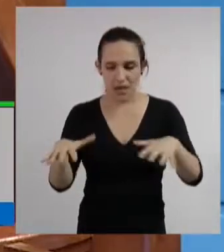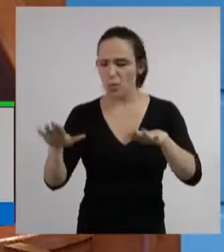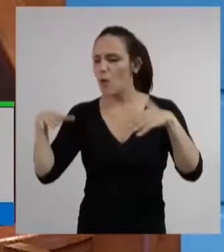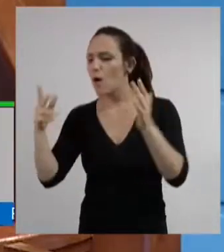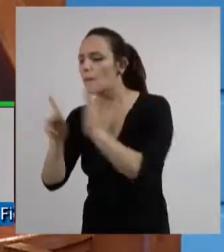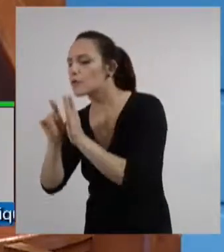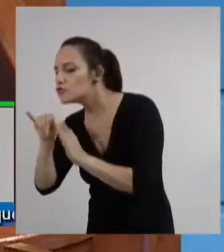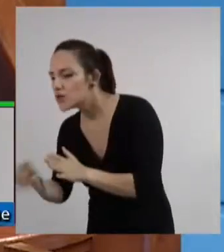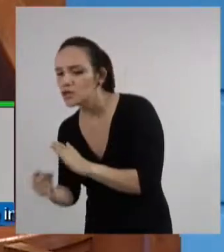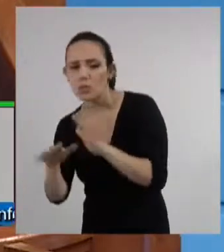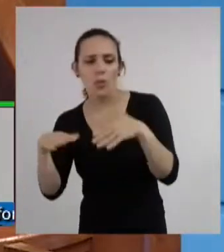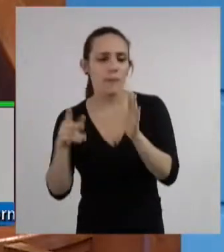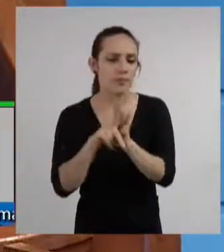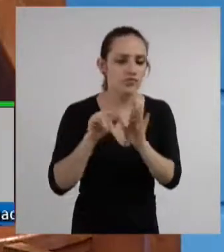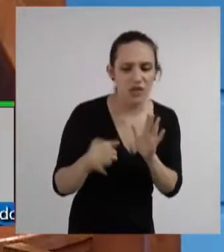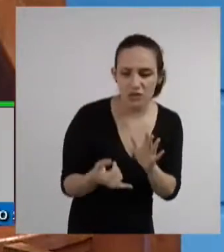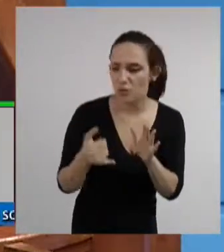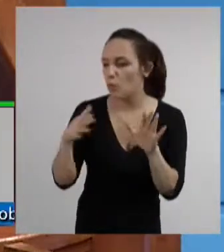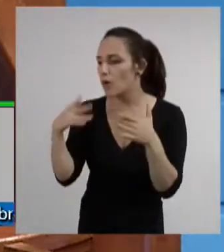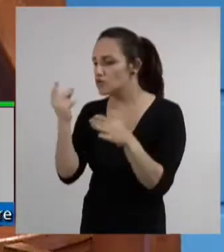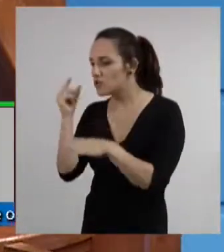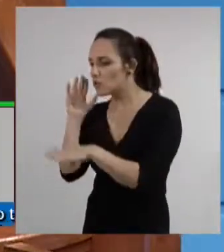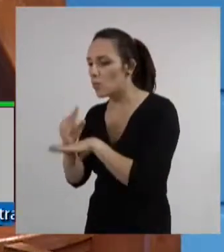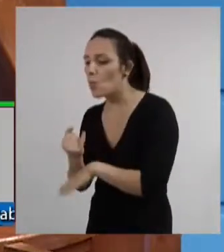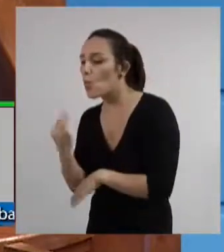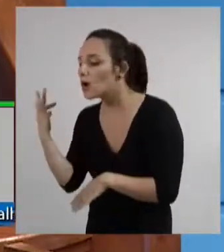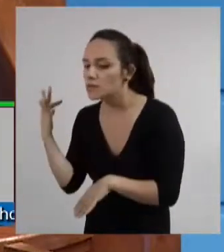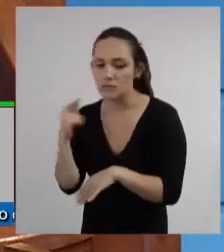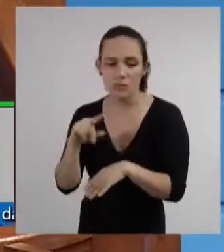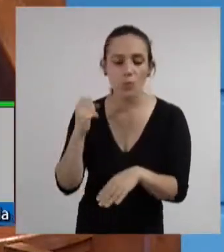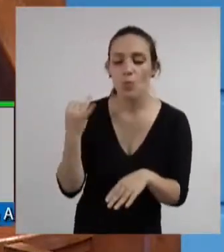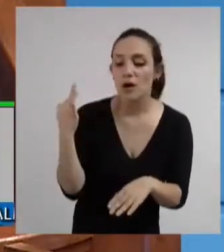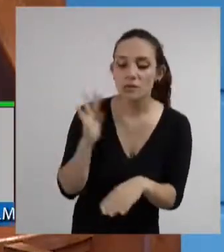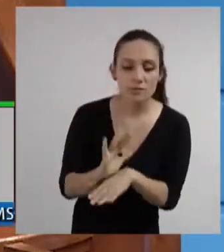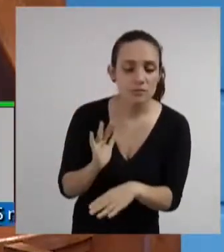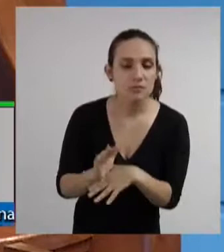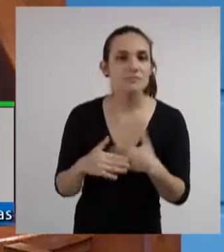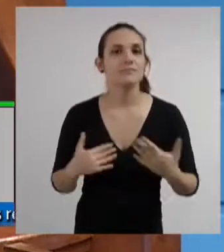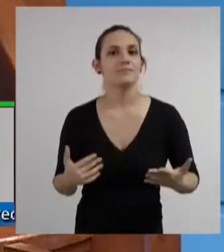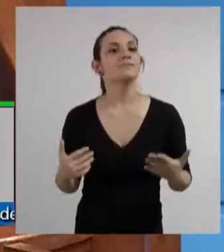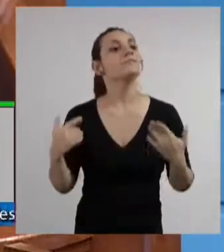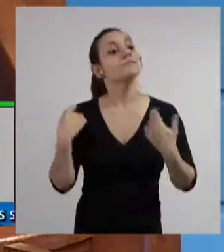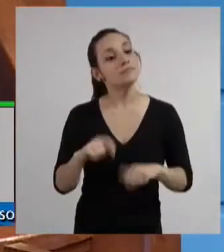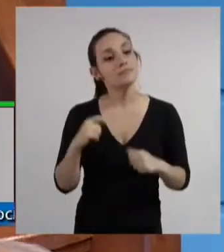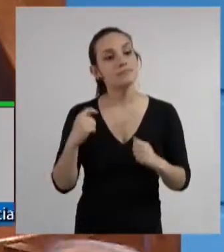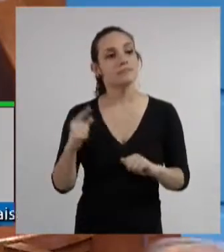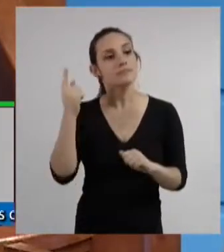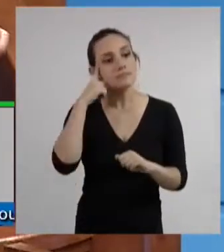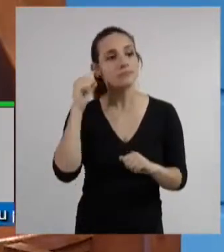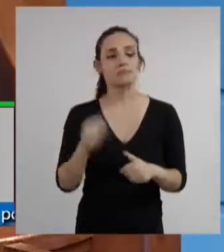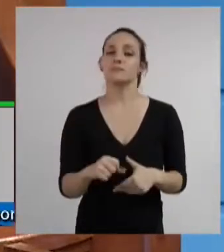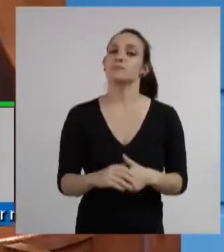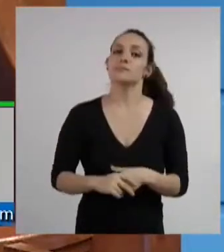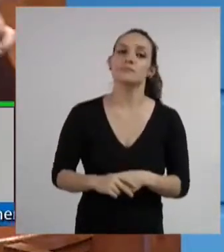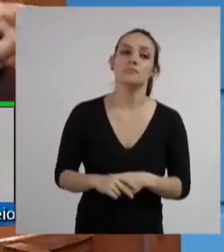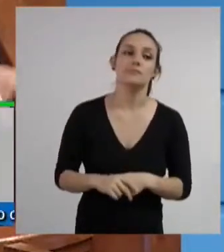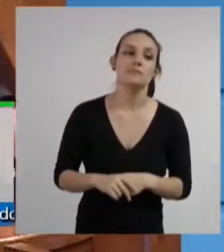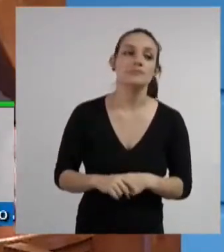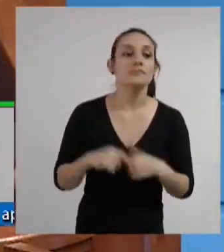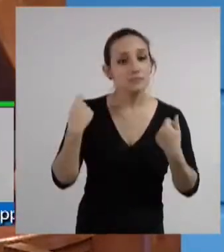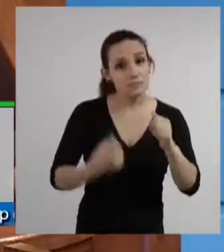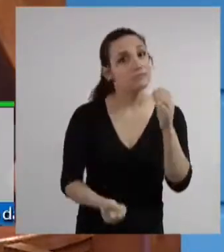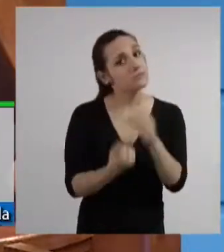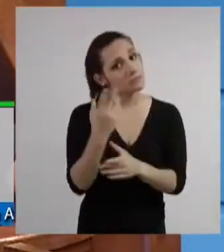tem nos planos plurianuais, e no caso aqui, para ver se tem algum programa específico. Se não tem, colocar com rubrica